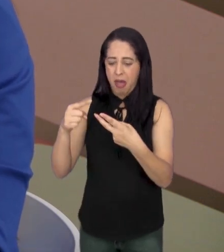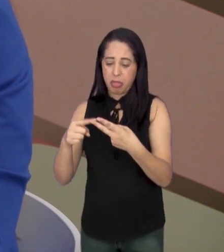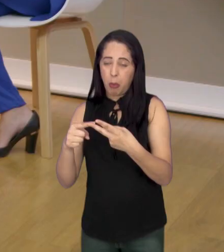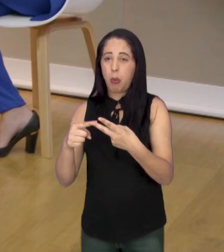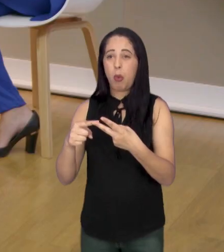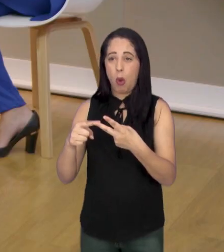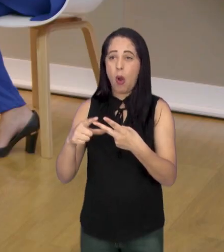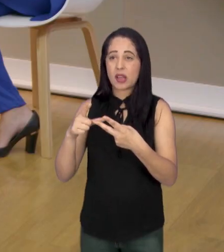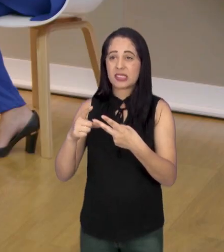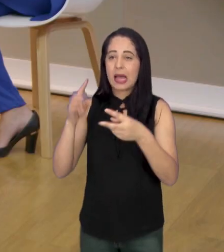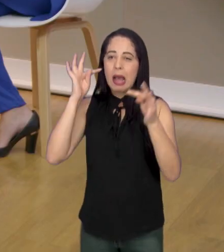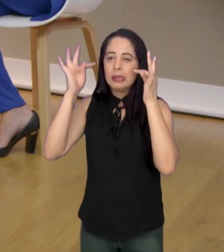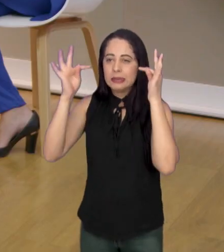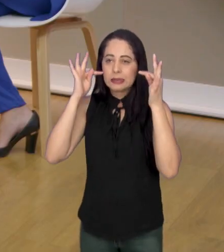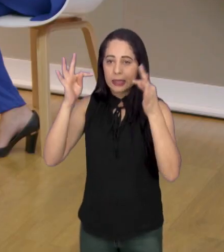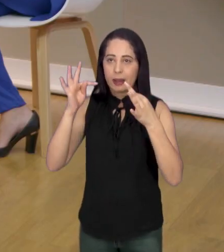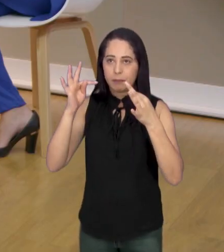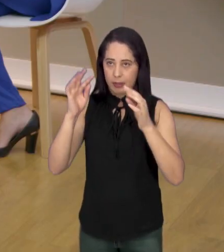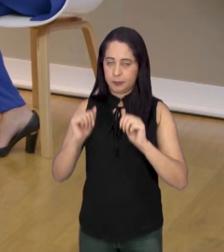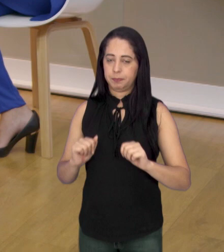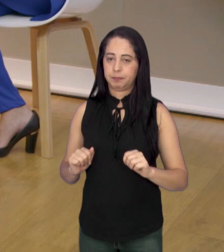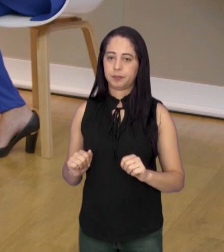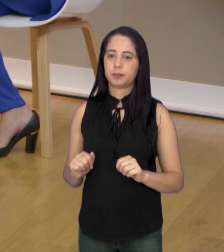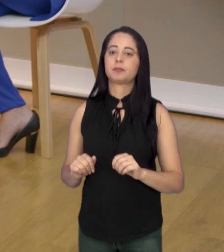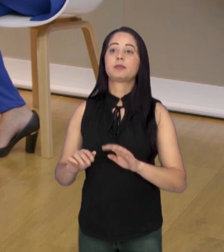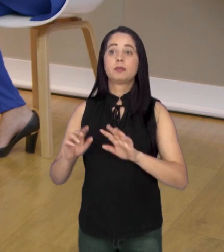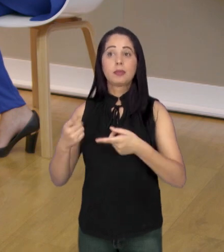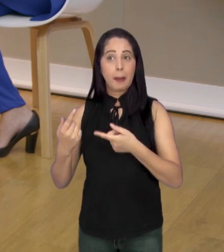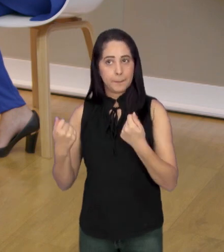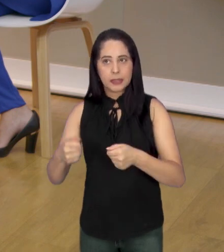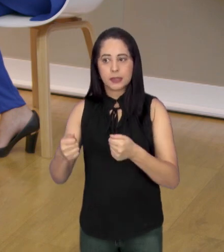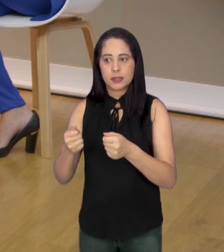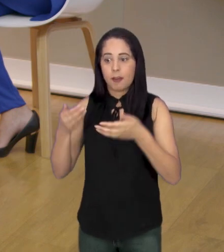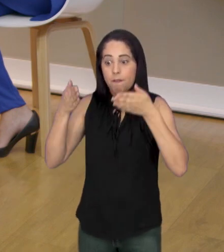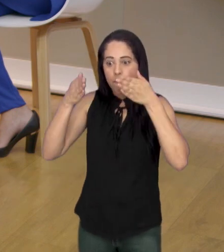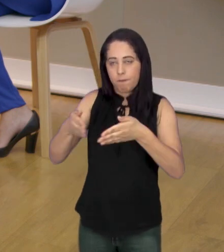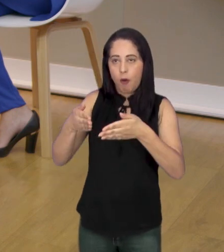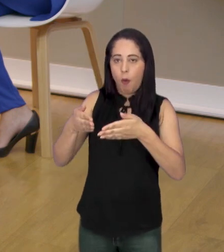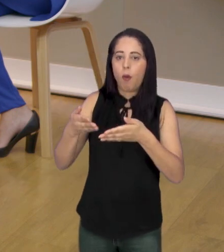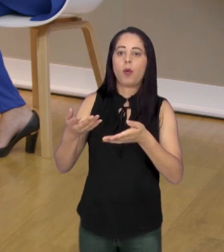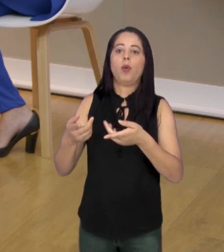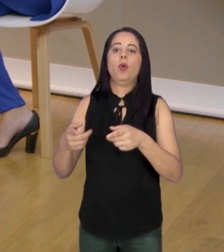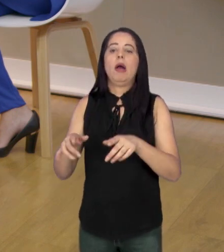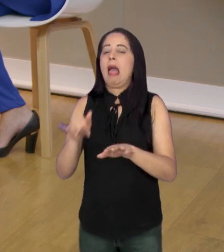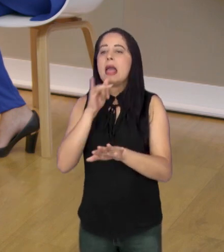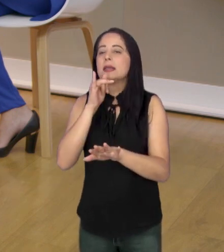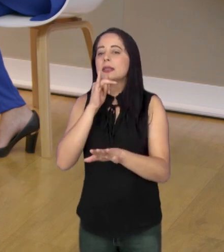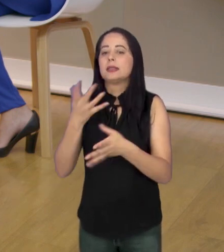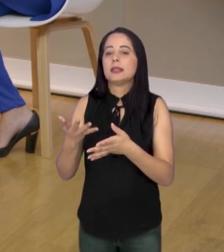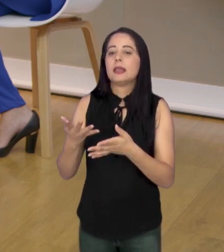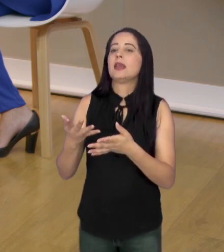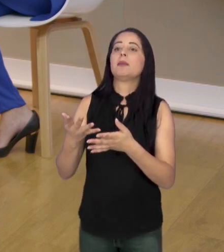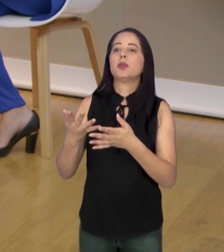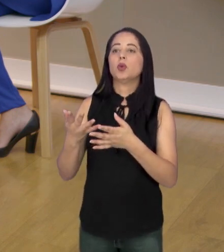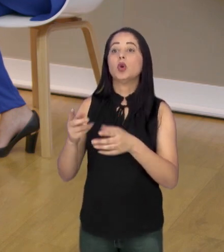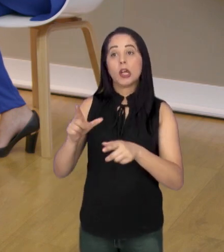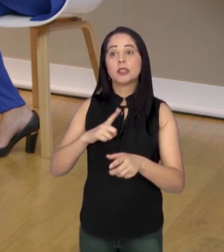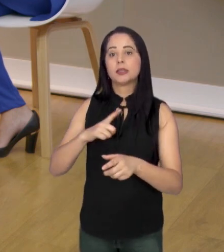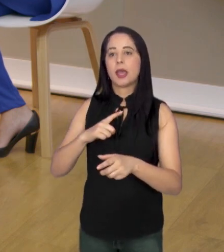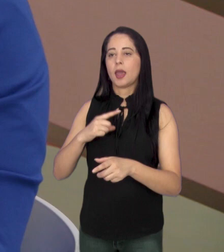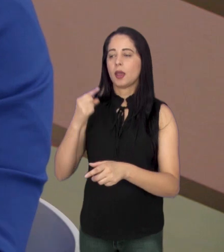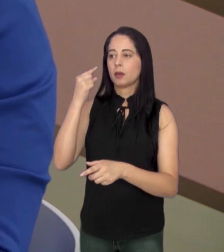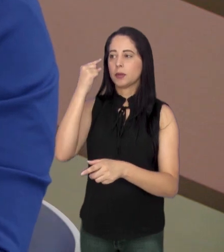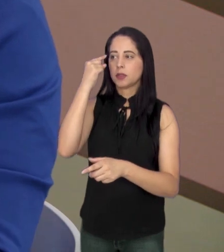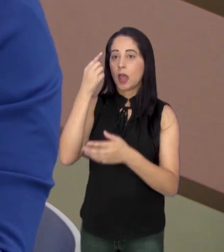difícil você pegar um naturopata que trabalhe com todas as terapias, né? Porque você precisa se especializar. Iridologia, por exemplo, que é o estudo da